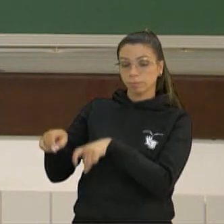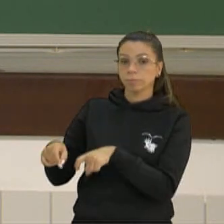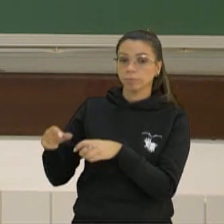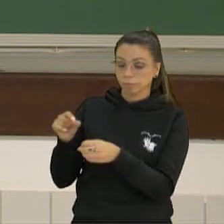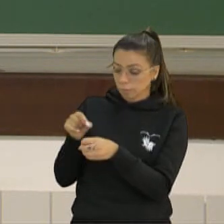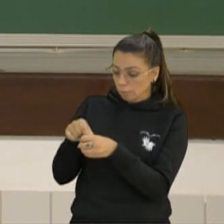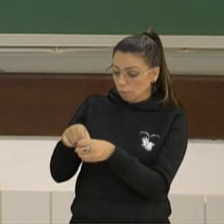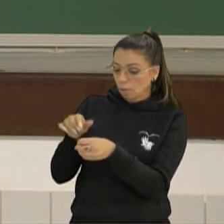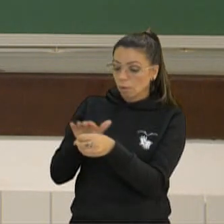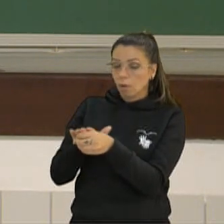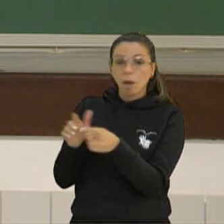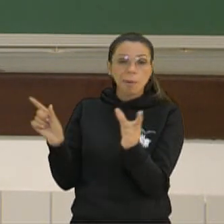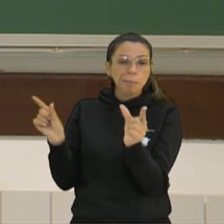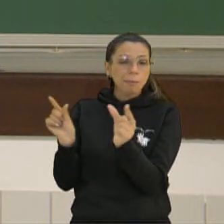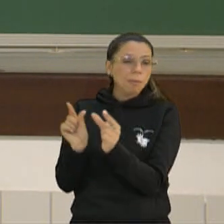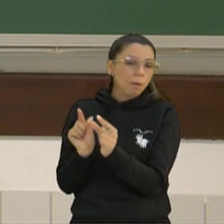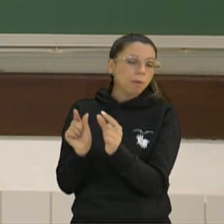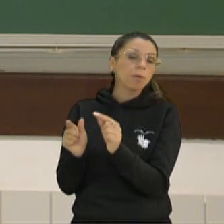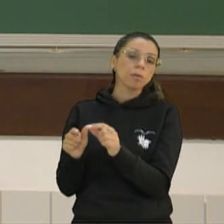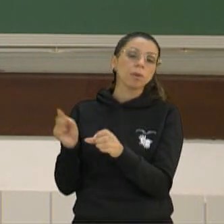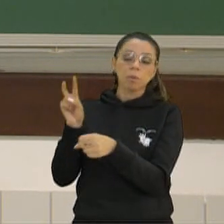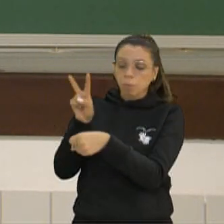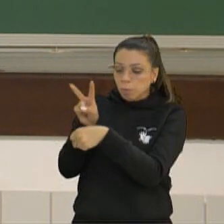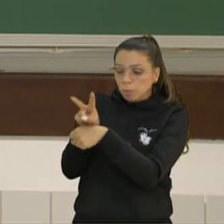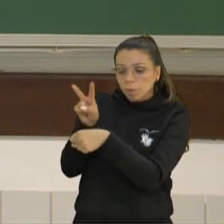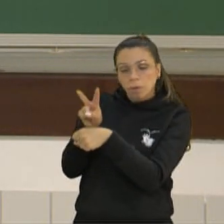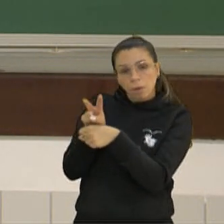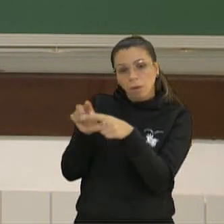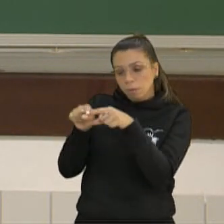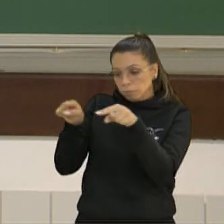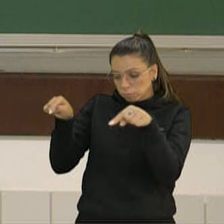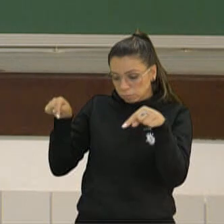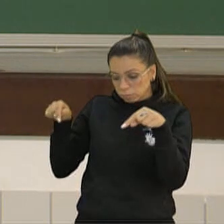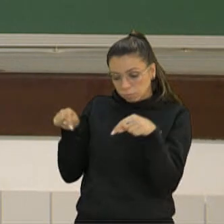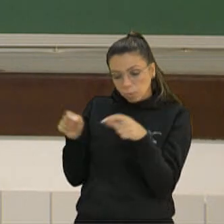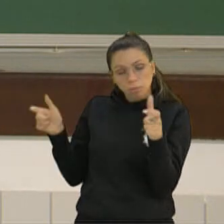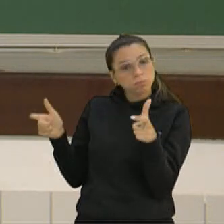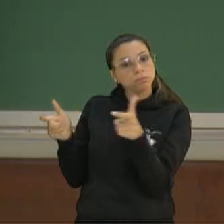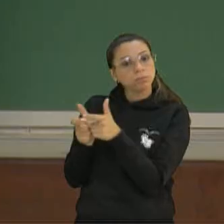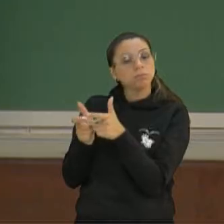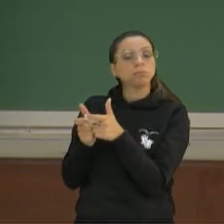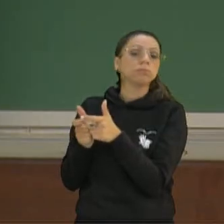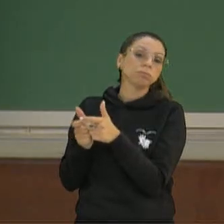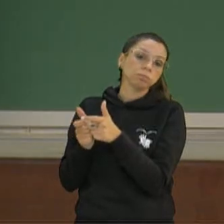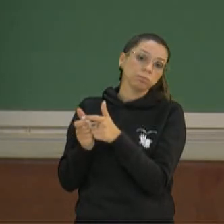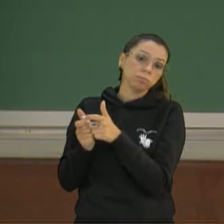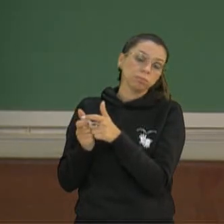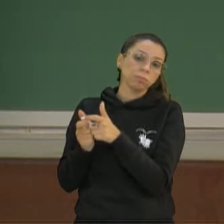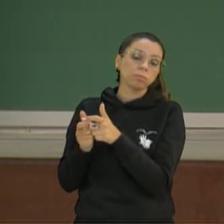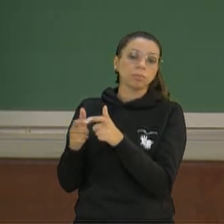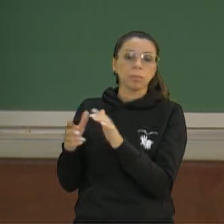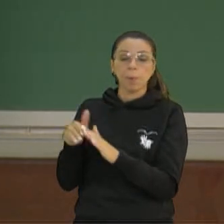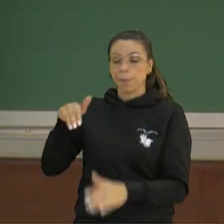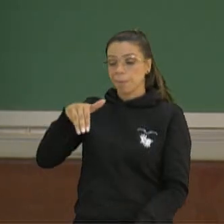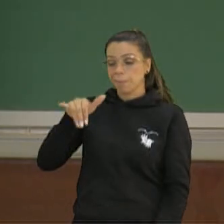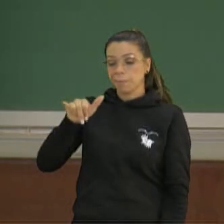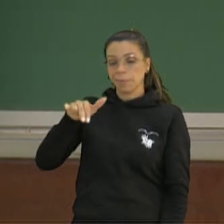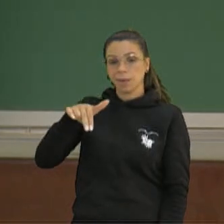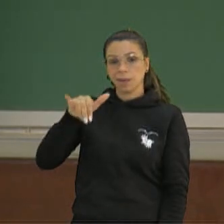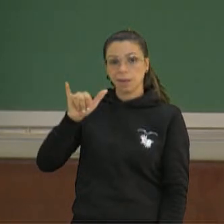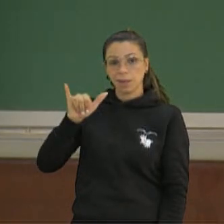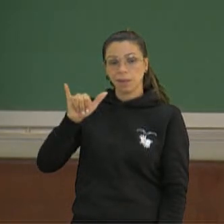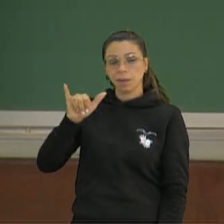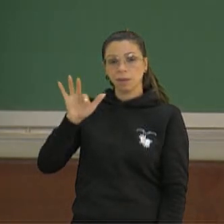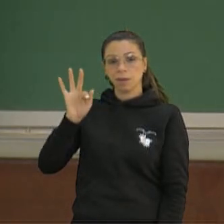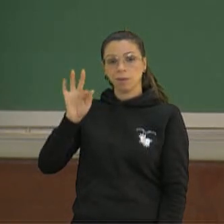é baixa. São cultivadas pequenas extensões de terra, então são os minifúndio. As